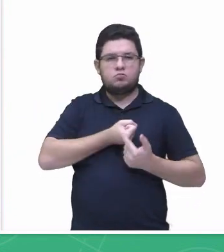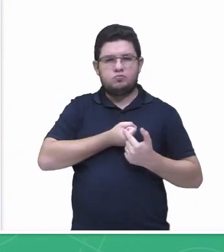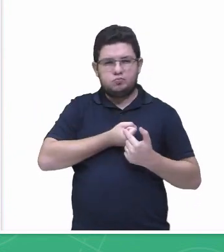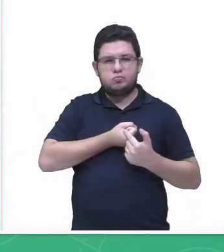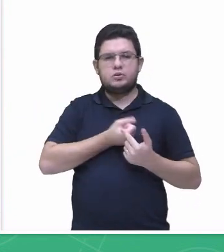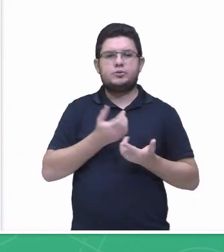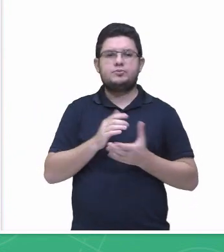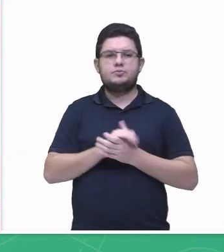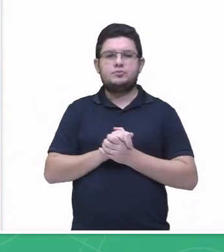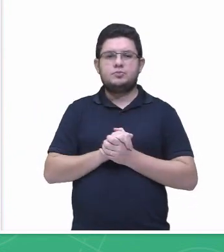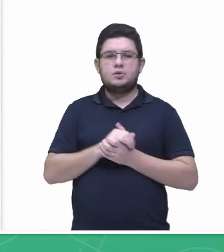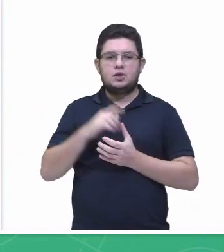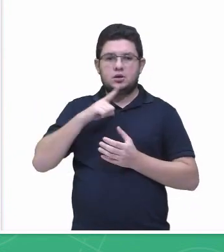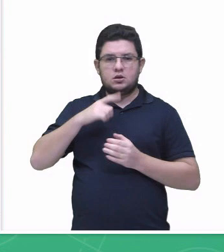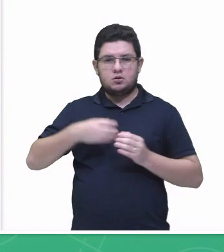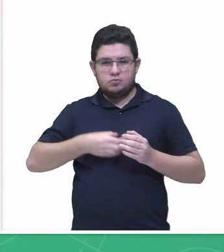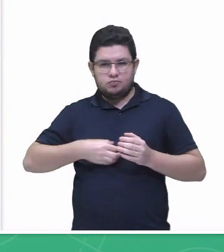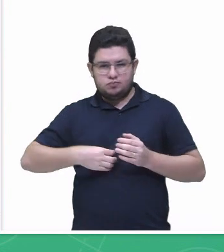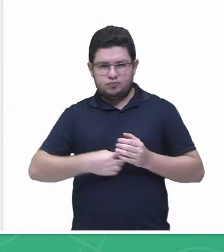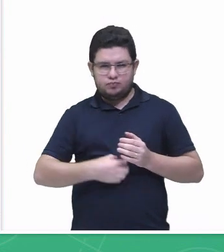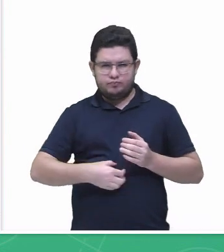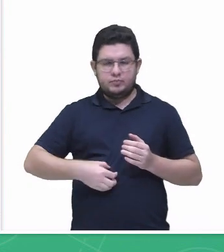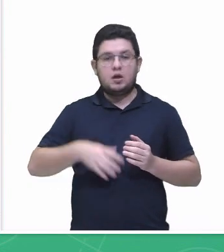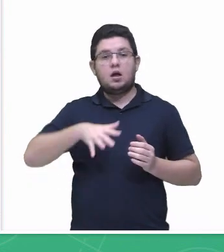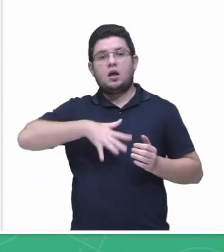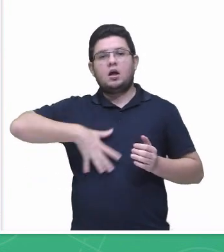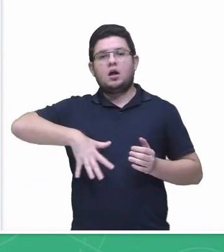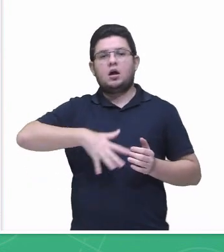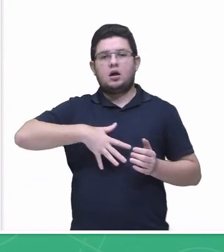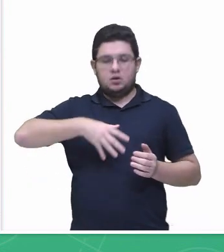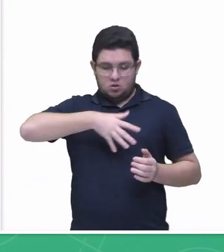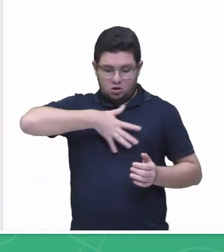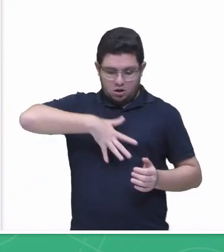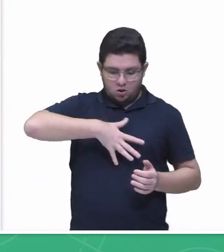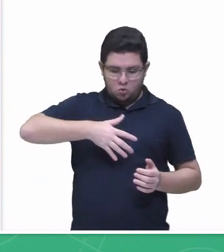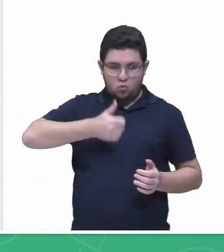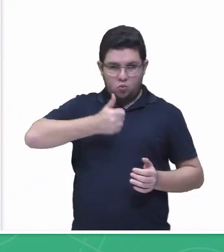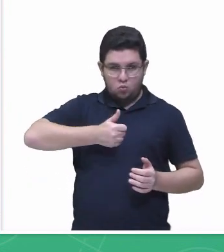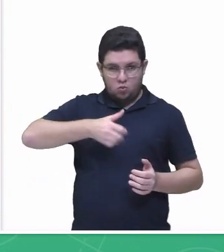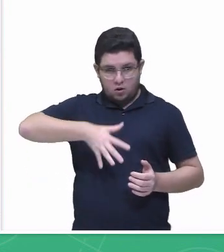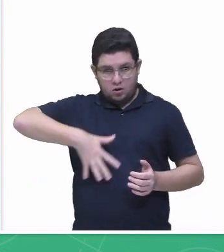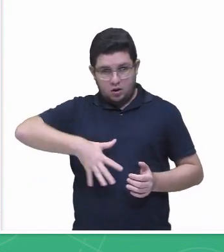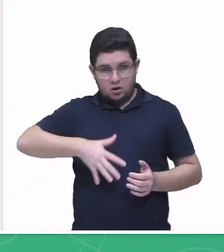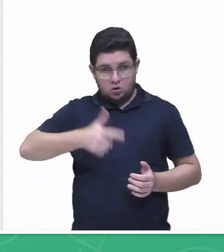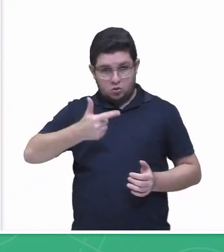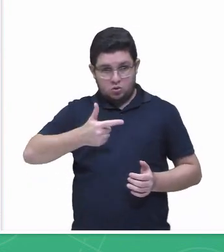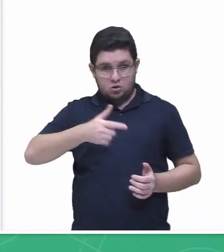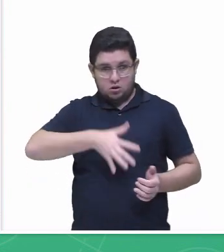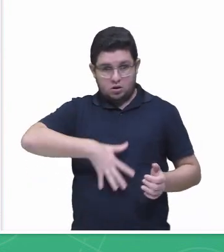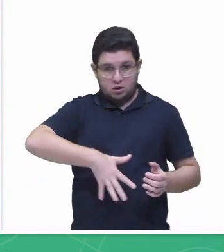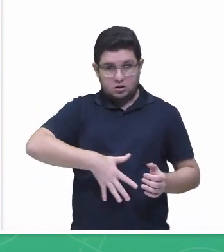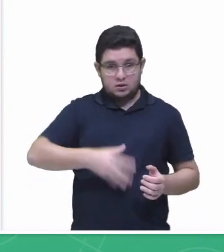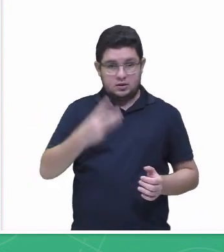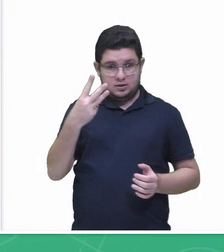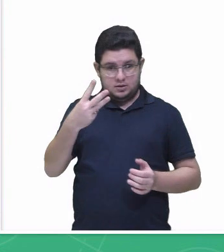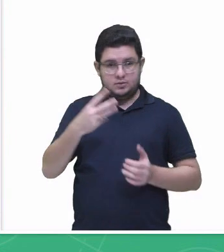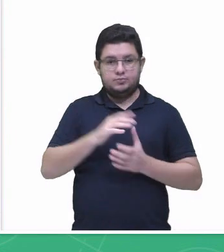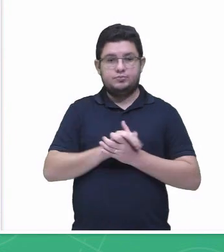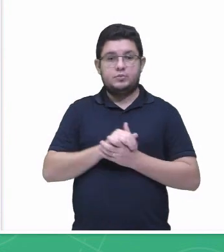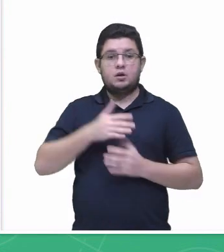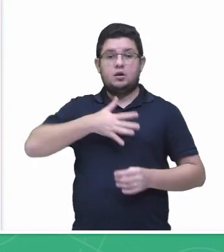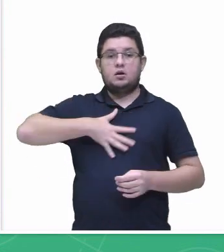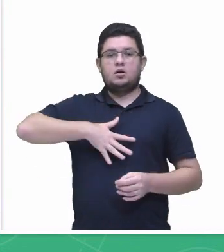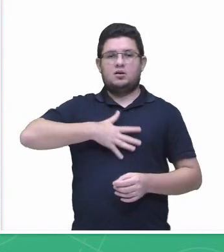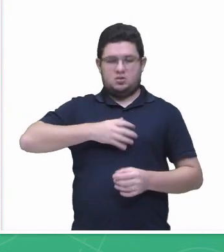O intestino delgado, ele é dividido em 3 regiões. E aí nessa imagem, ela mostra pra gente essas 3 regiões que compõem o intestino